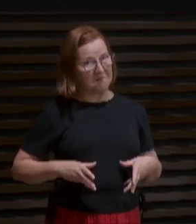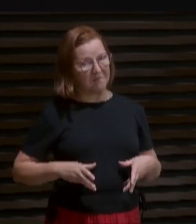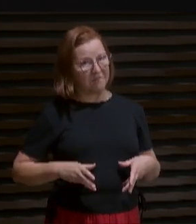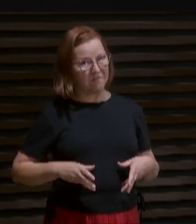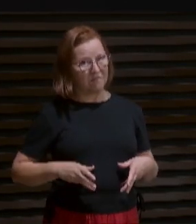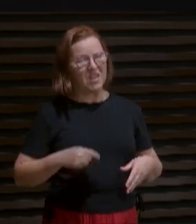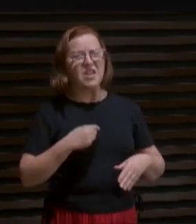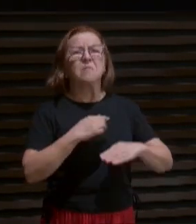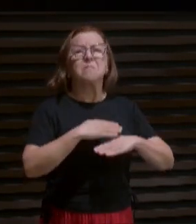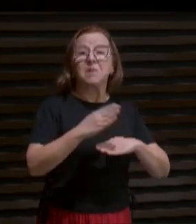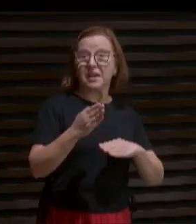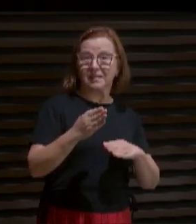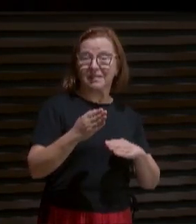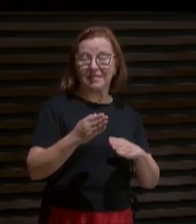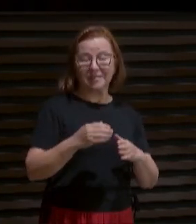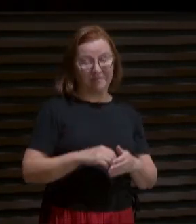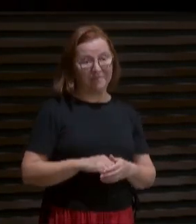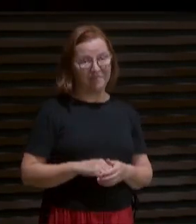eu ainda mais. Você vê que ele dá um.